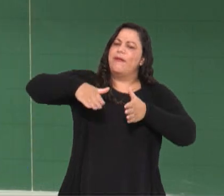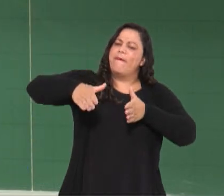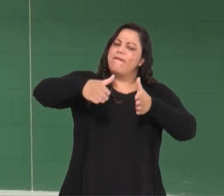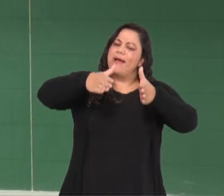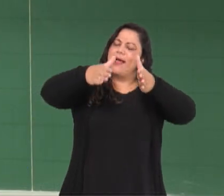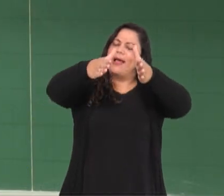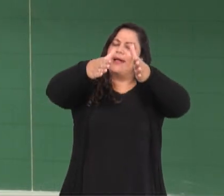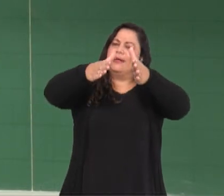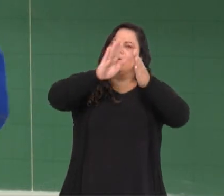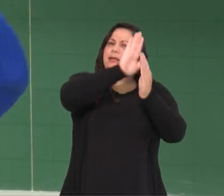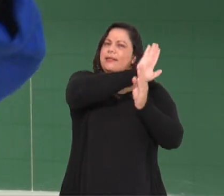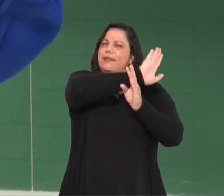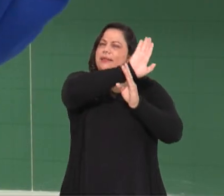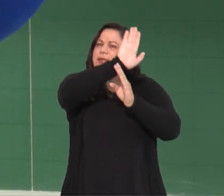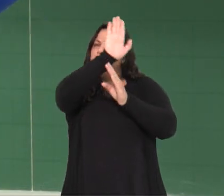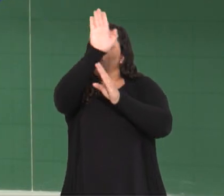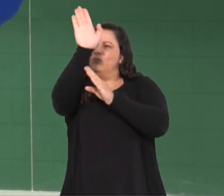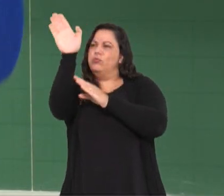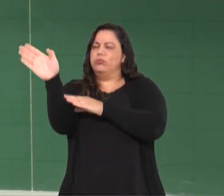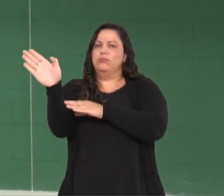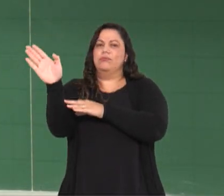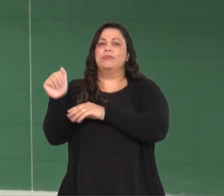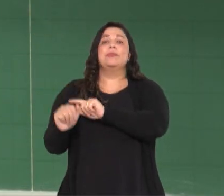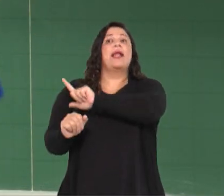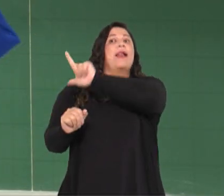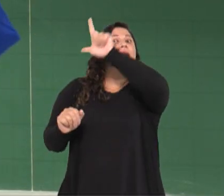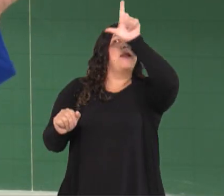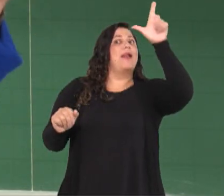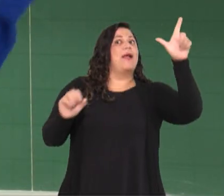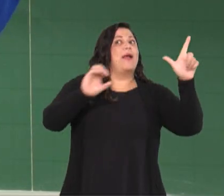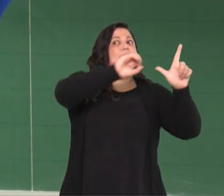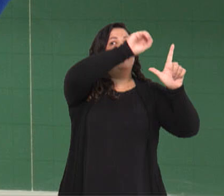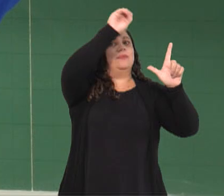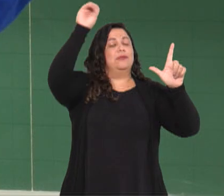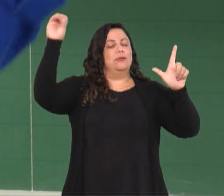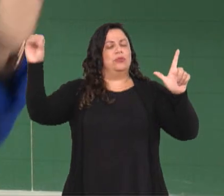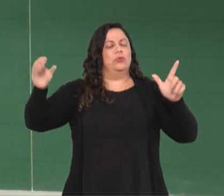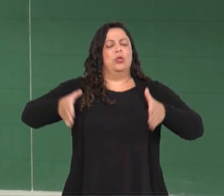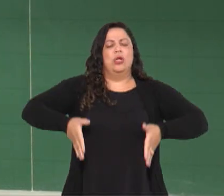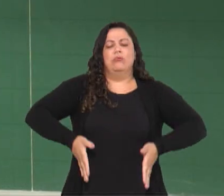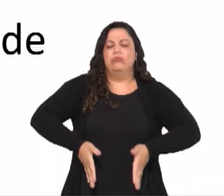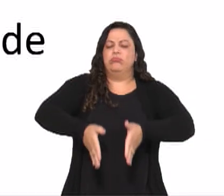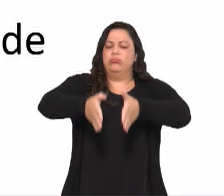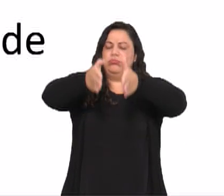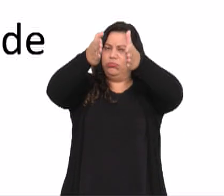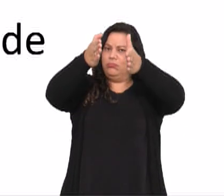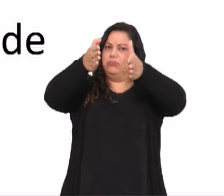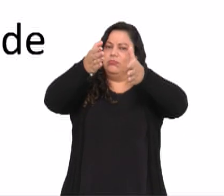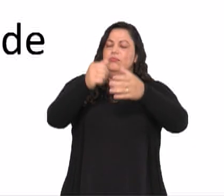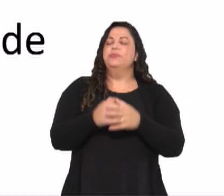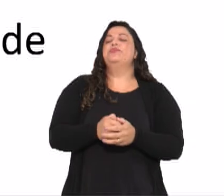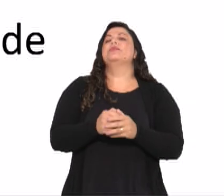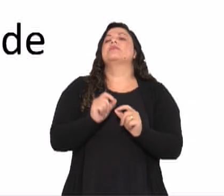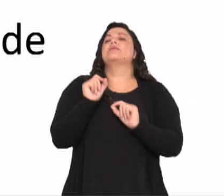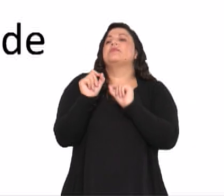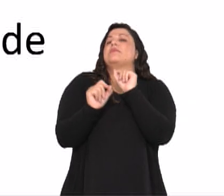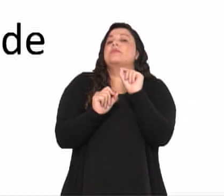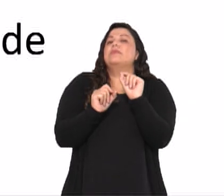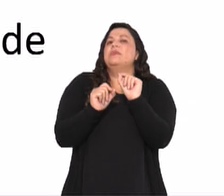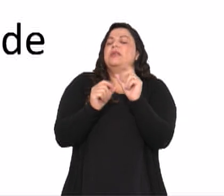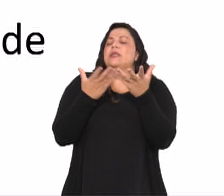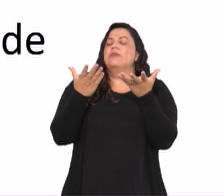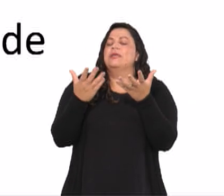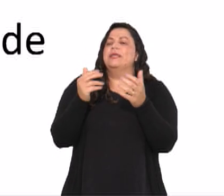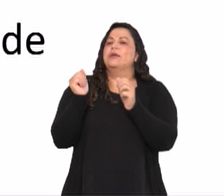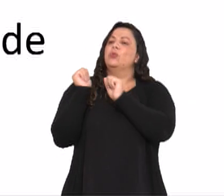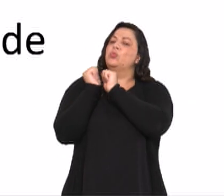Paraná, né? Então, vai do lado leste ao lado oeste. Então, é um caminho, todos esses caminhos, eles eram percorridos com a ajuda